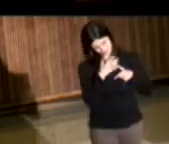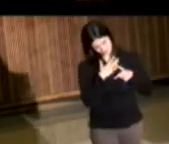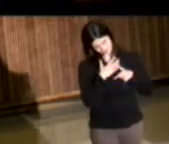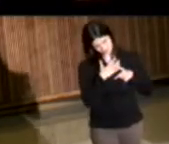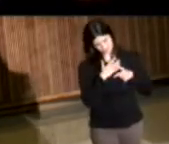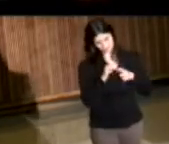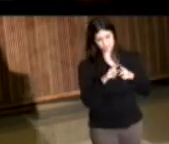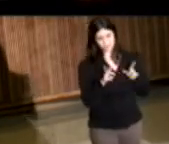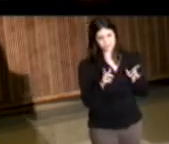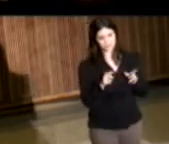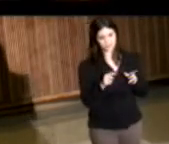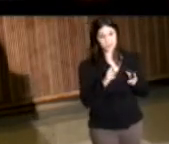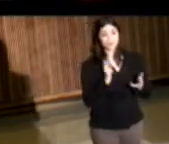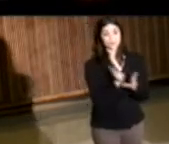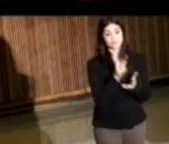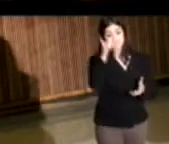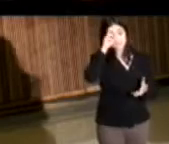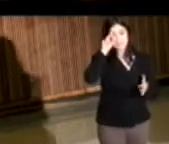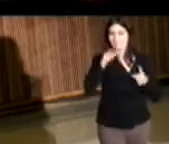mas